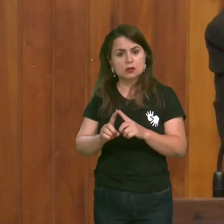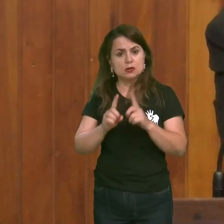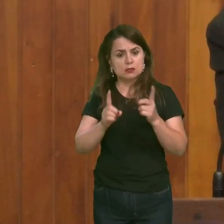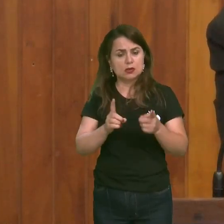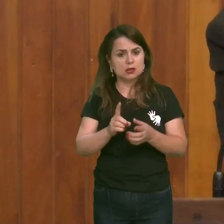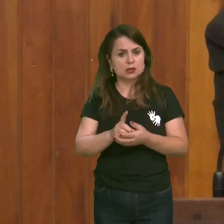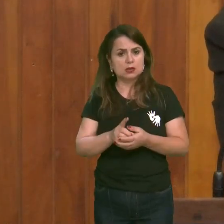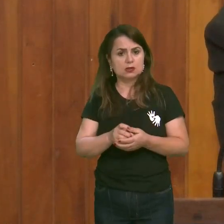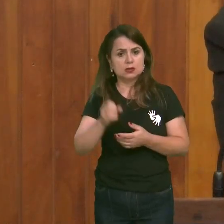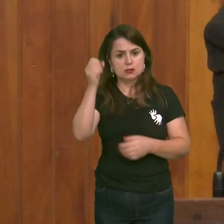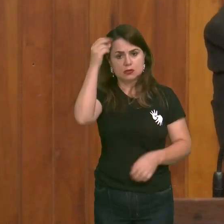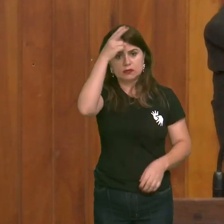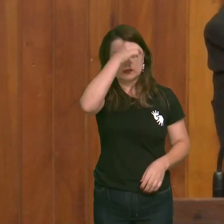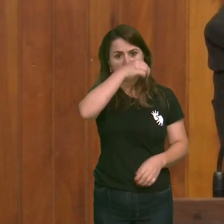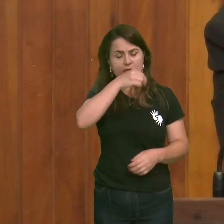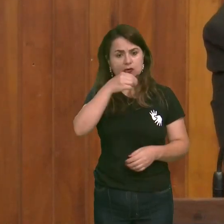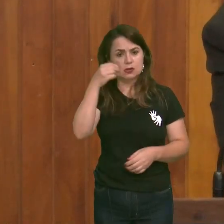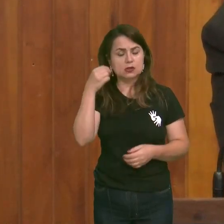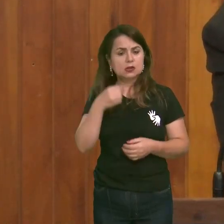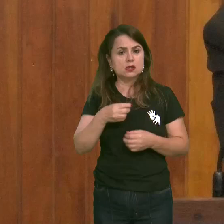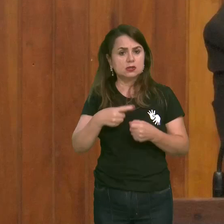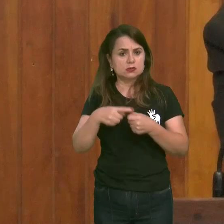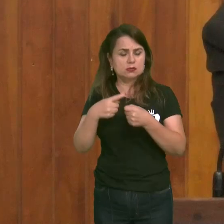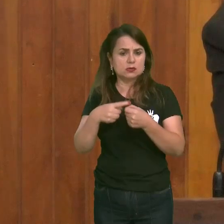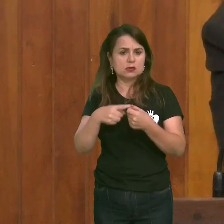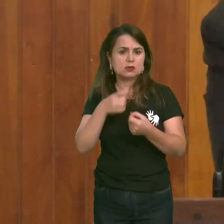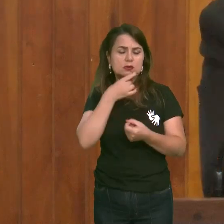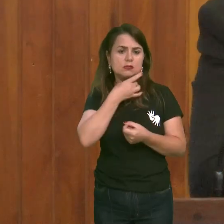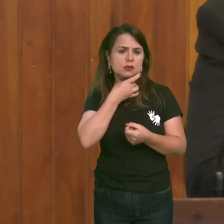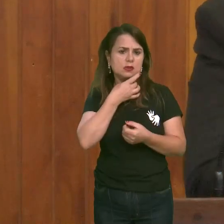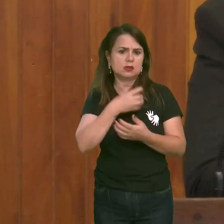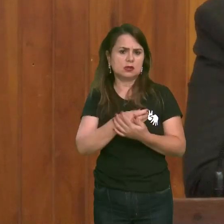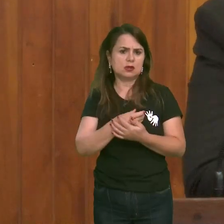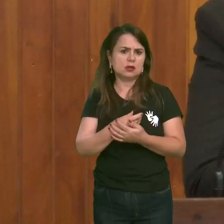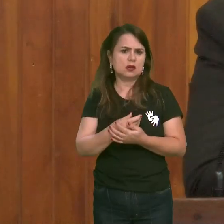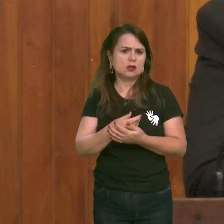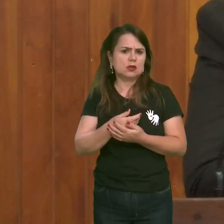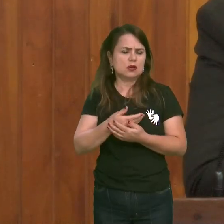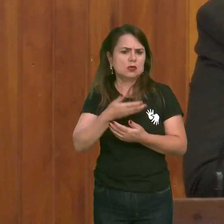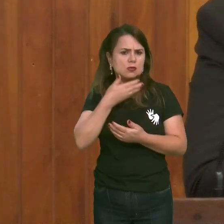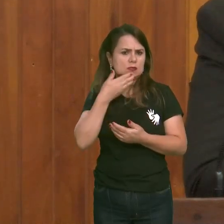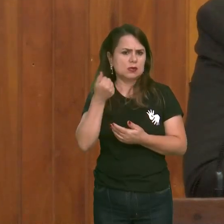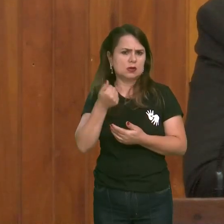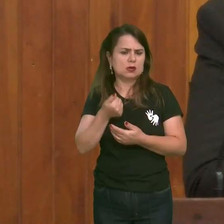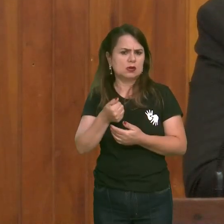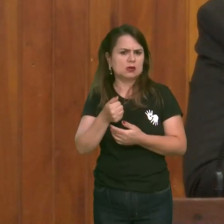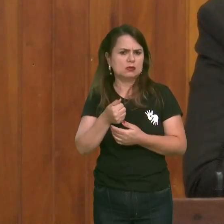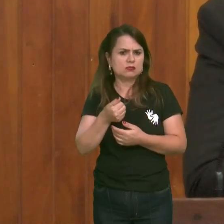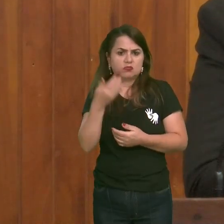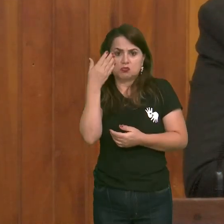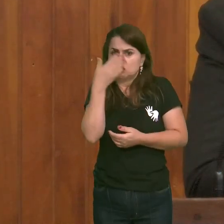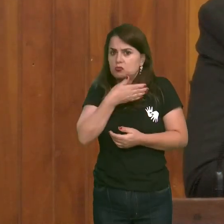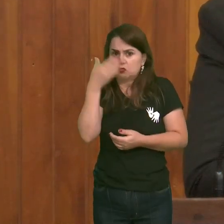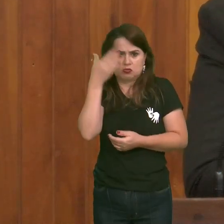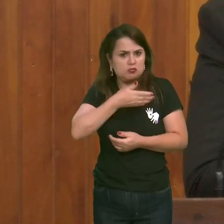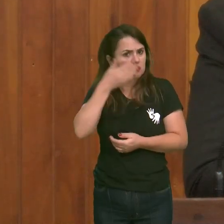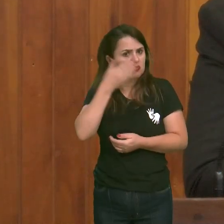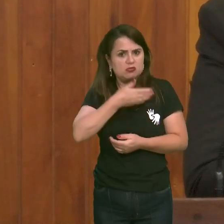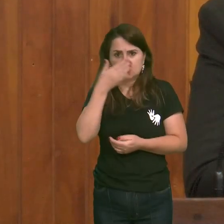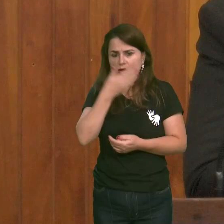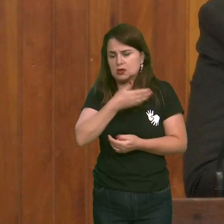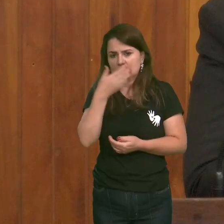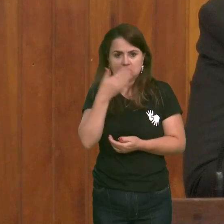mais porcentagem Cadê esse recurso na prática no dia a dia do cidadão isso a gente não vê